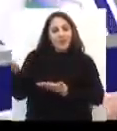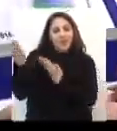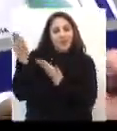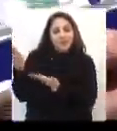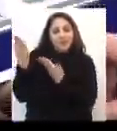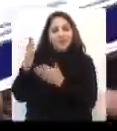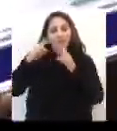esse reconhecimento dos vereadores aqui de Passo Fundo, que nos deixa muito